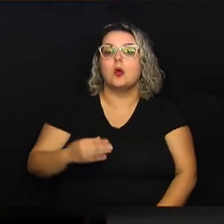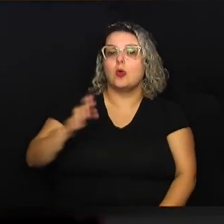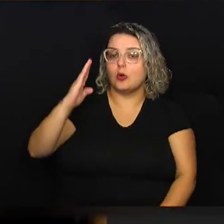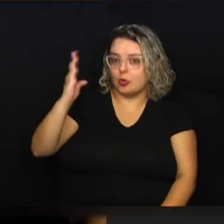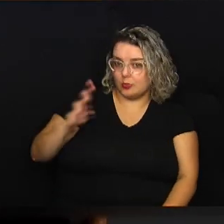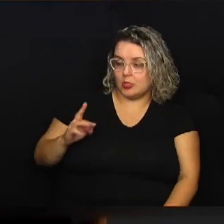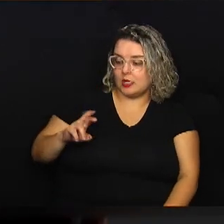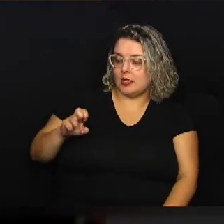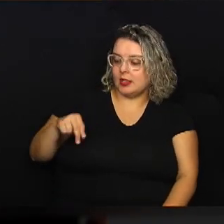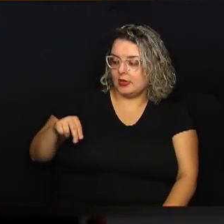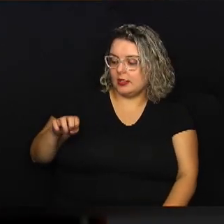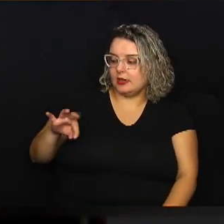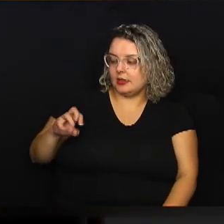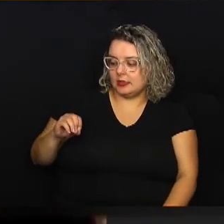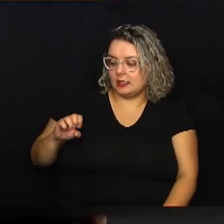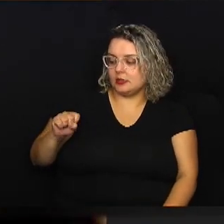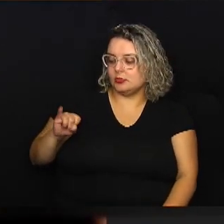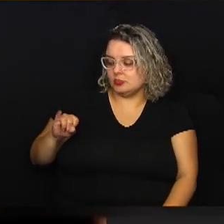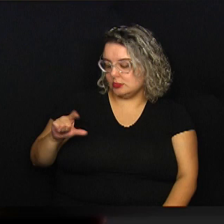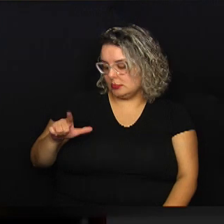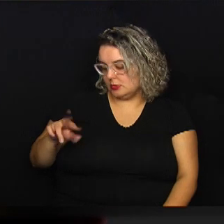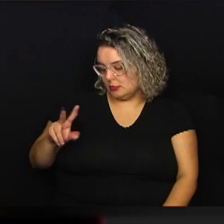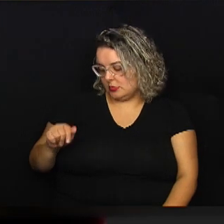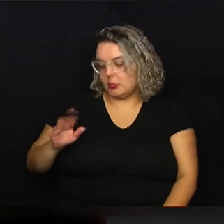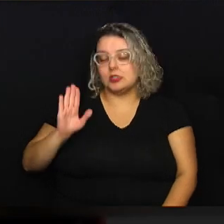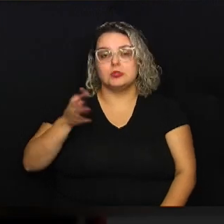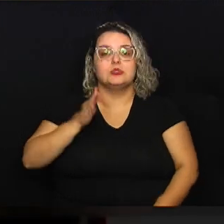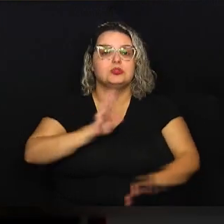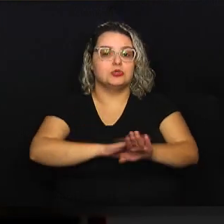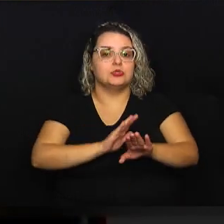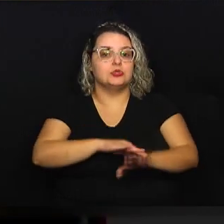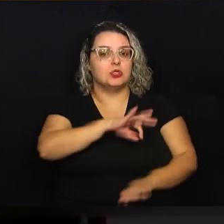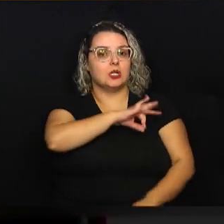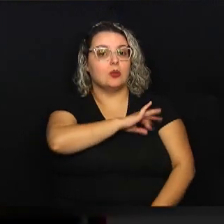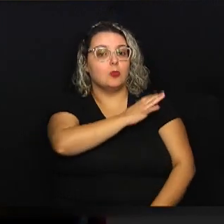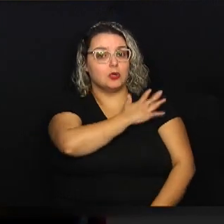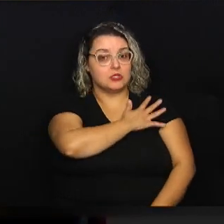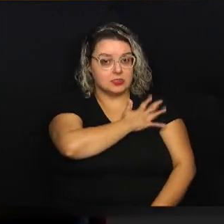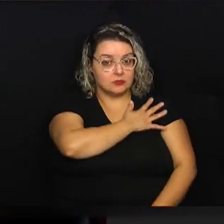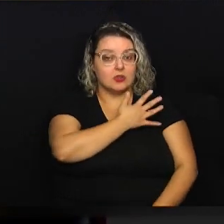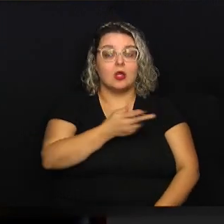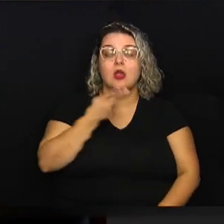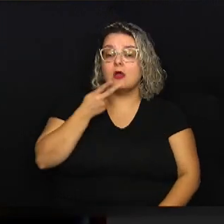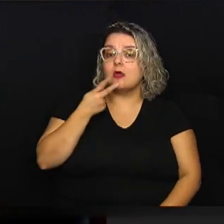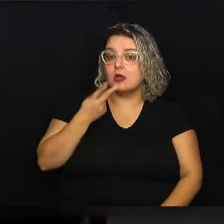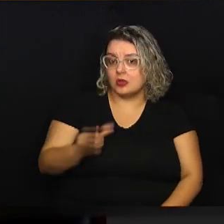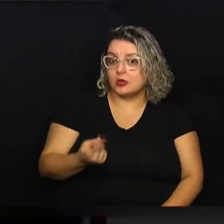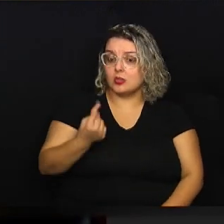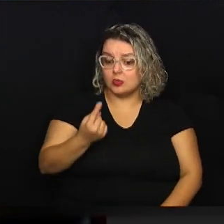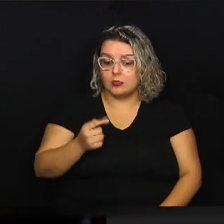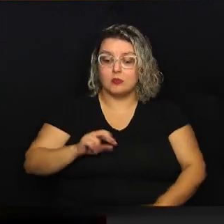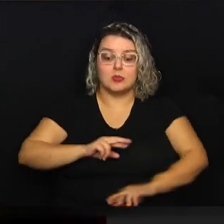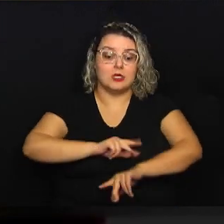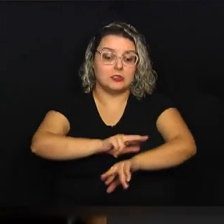Renato Carlos Silva, que também já atuou na Polícia Militar, falou que uma das estratégias usadas